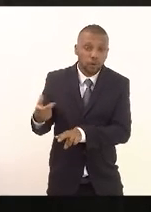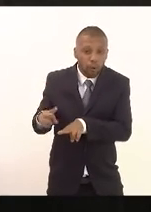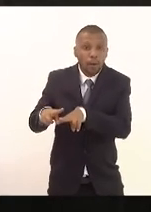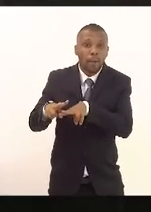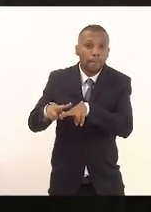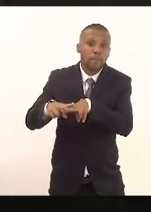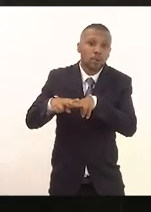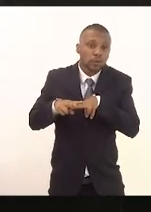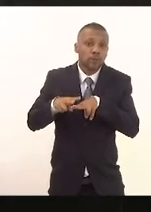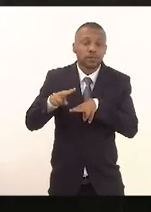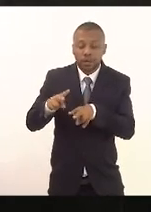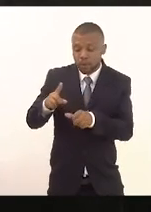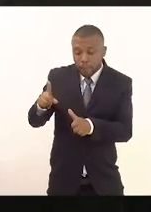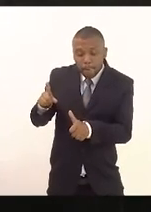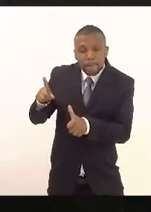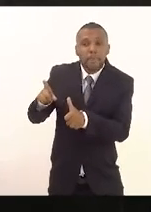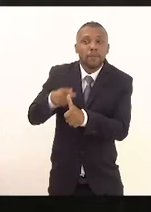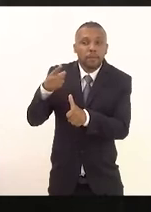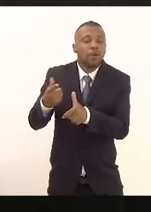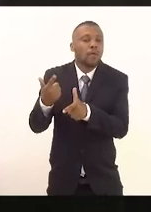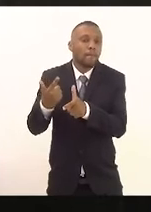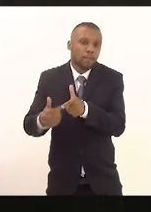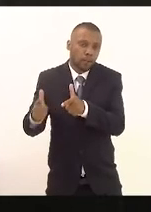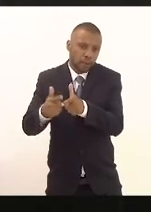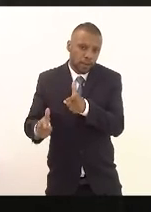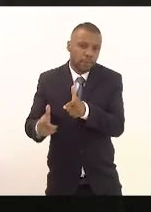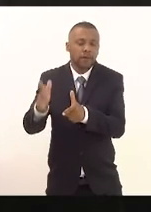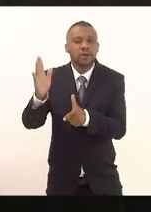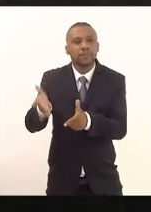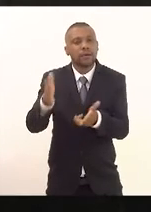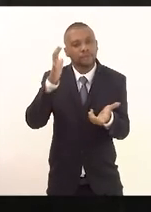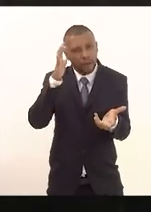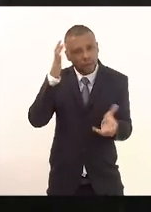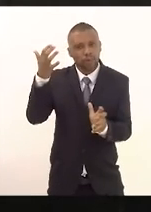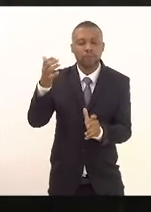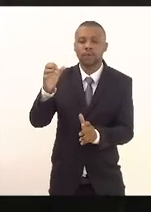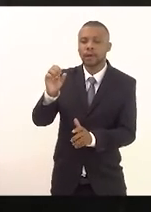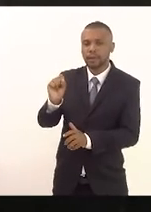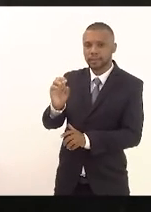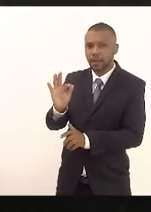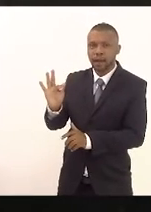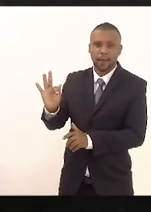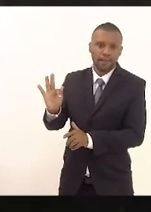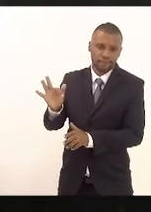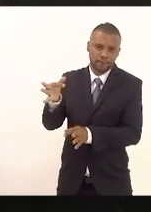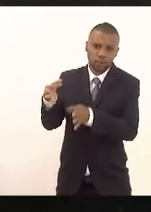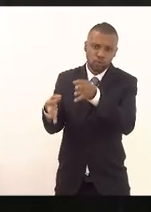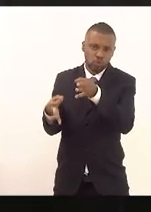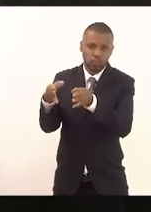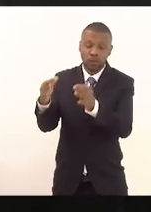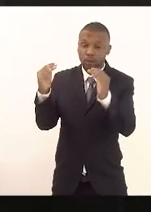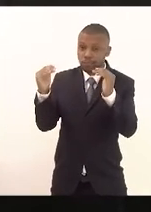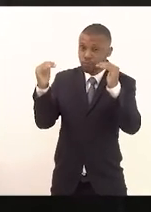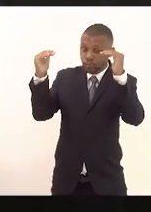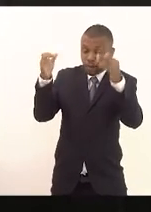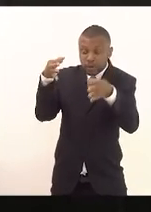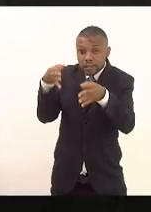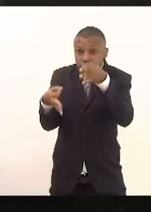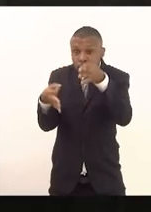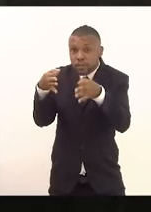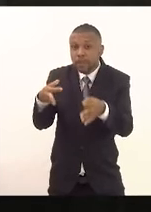a primeira questão já tá decidida pelo Supremo Tribunal Federal a